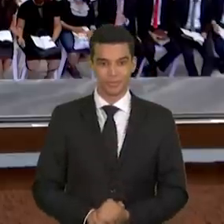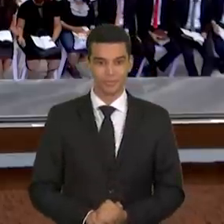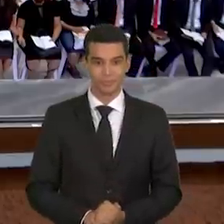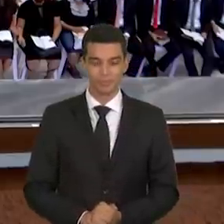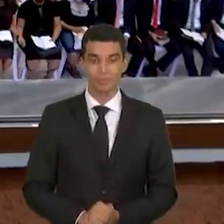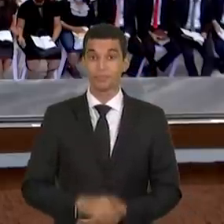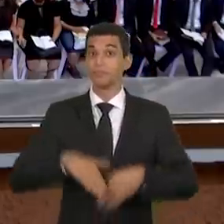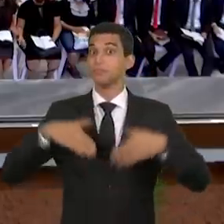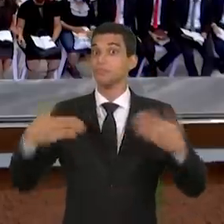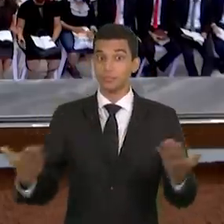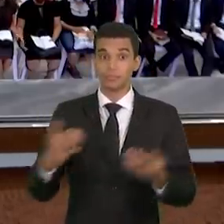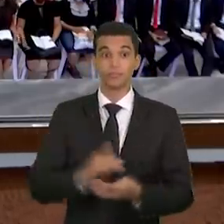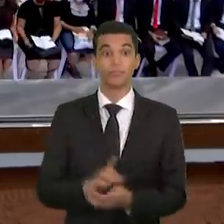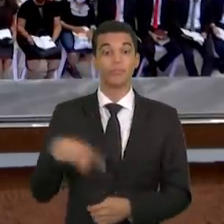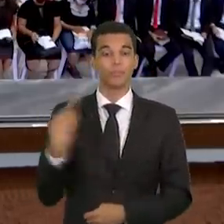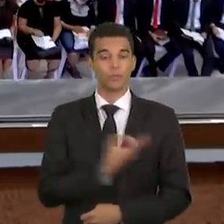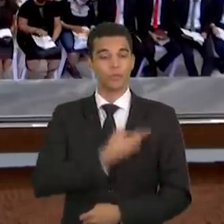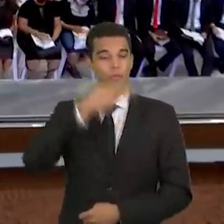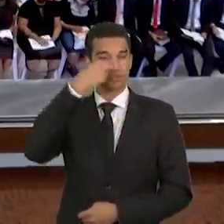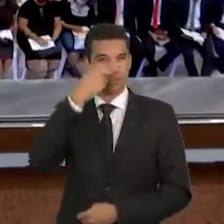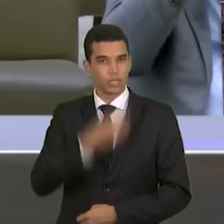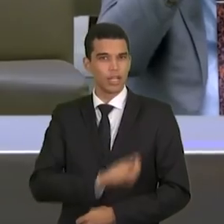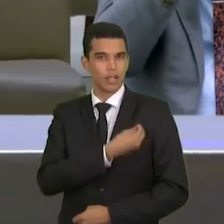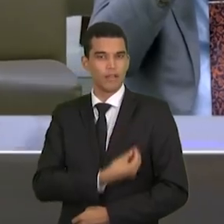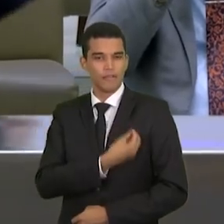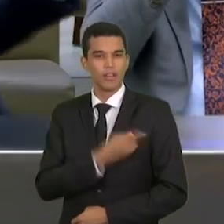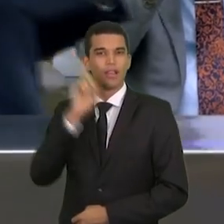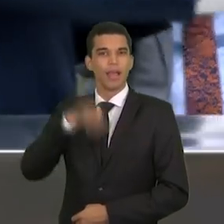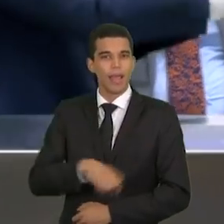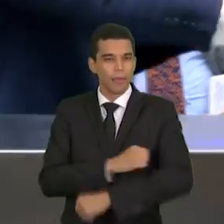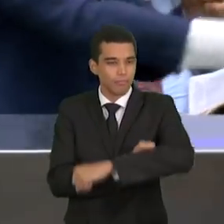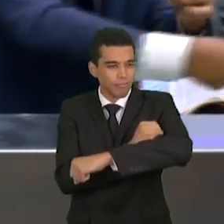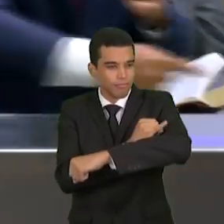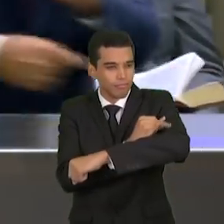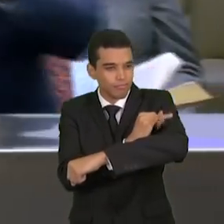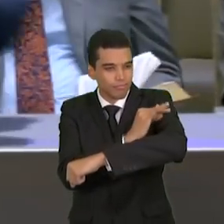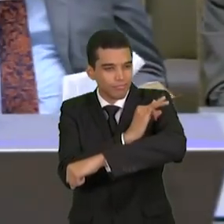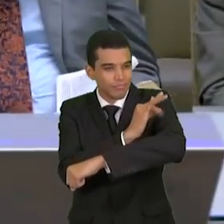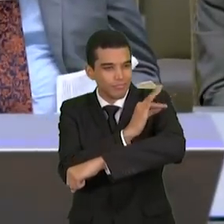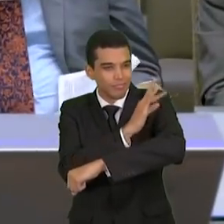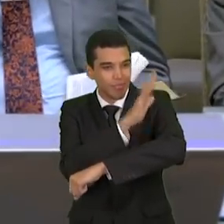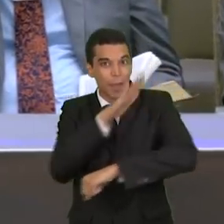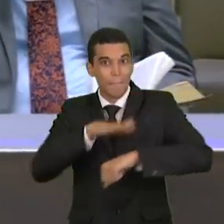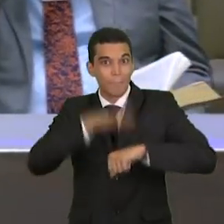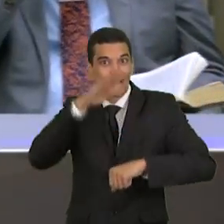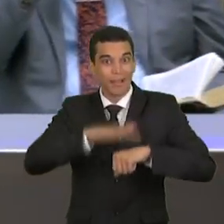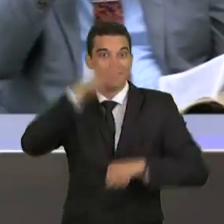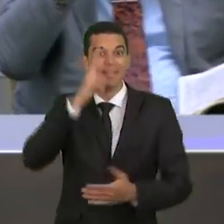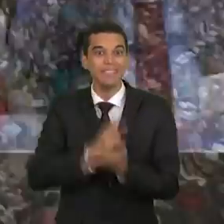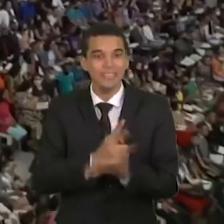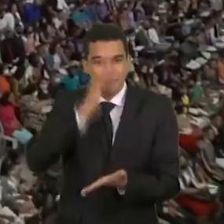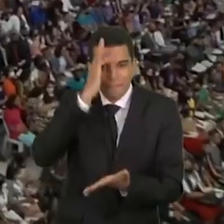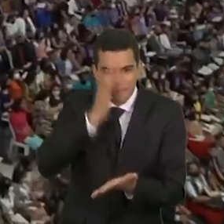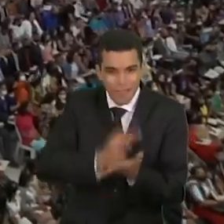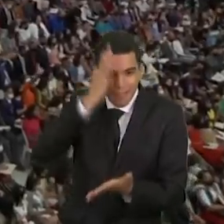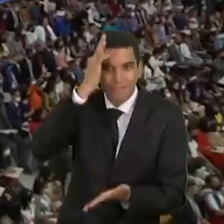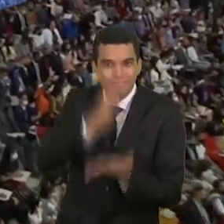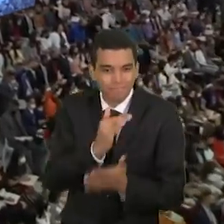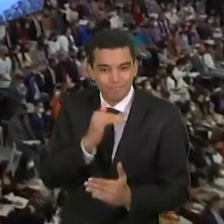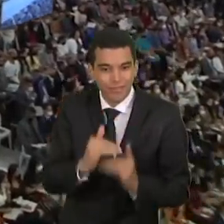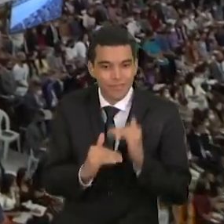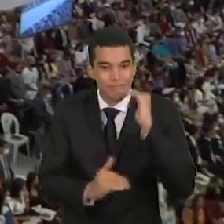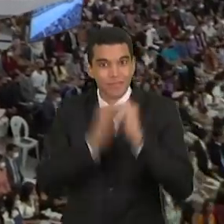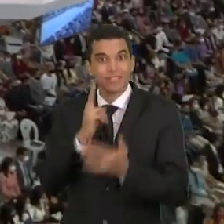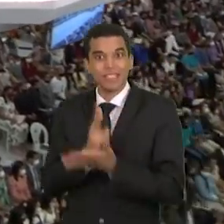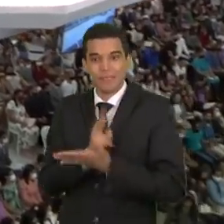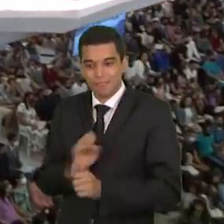Então, a vereda do justo vai brilhando mais e mais, de fé em fé e de